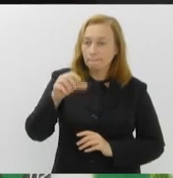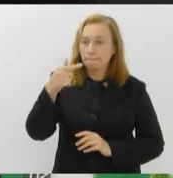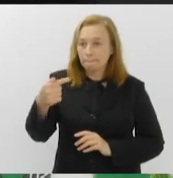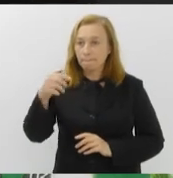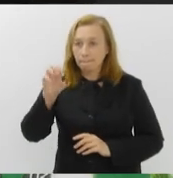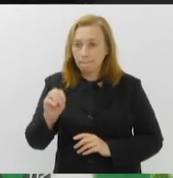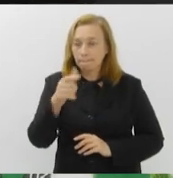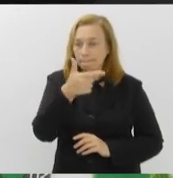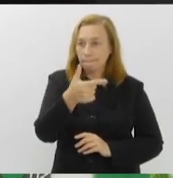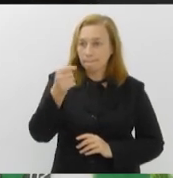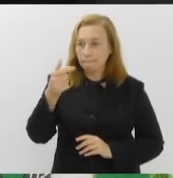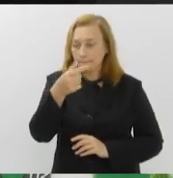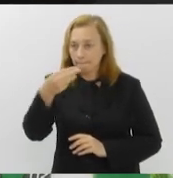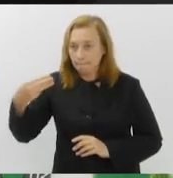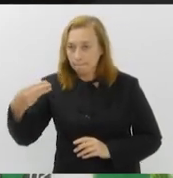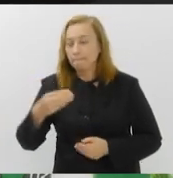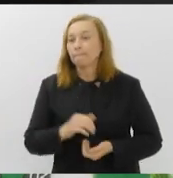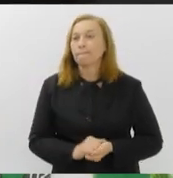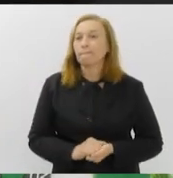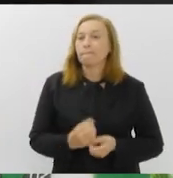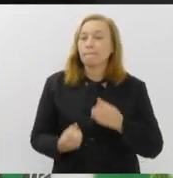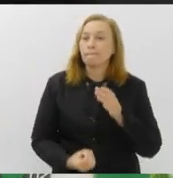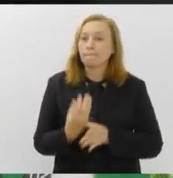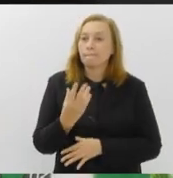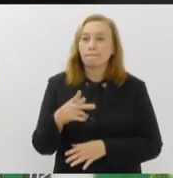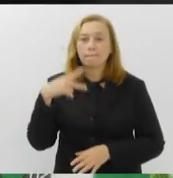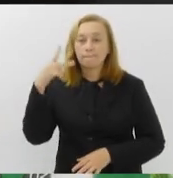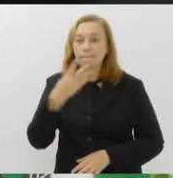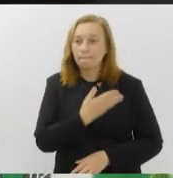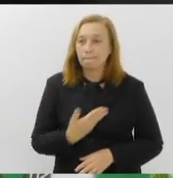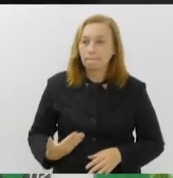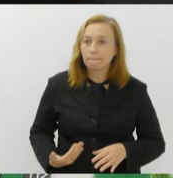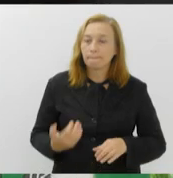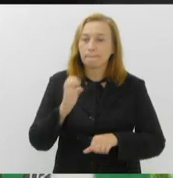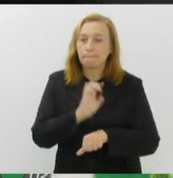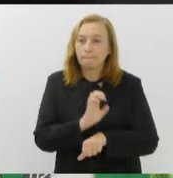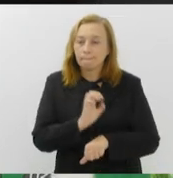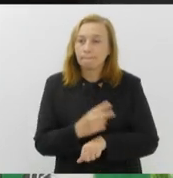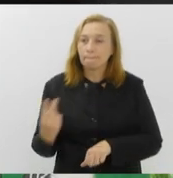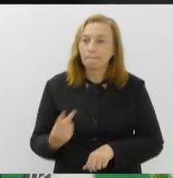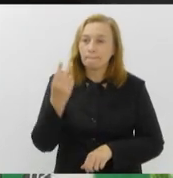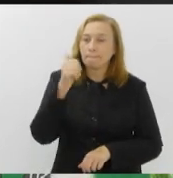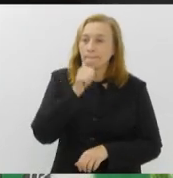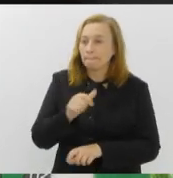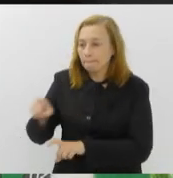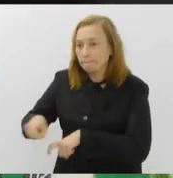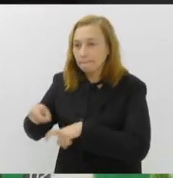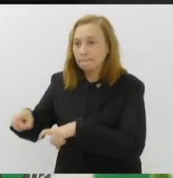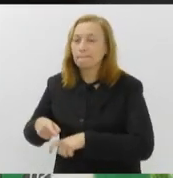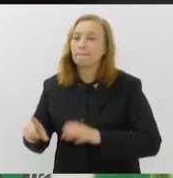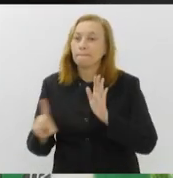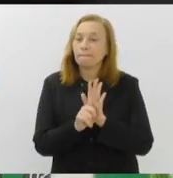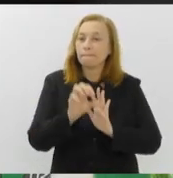10.070 de 2023, que cria a Política Estadual de Valorização da Mulher no Campo, a